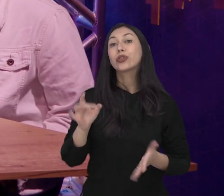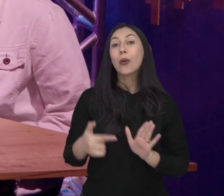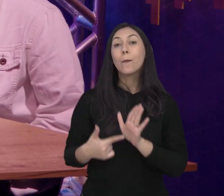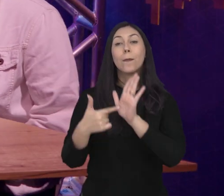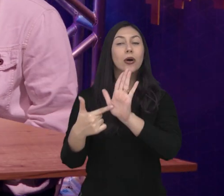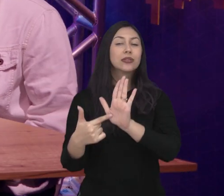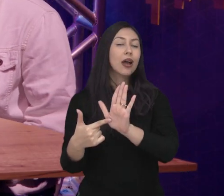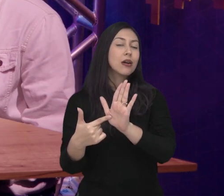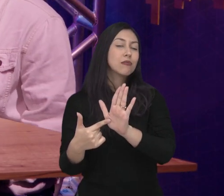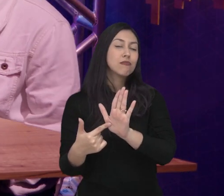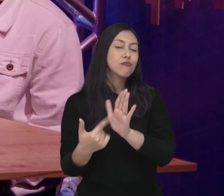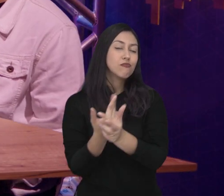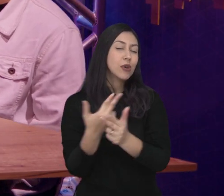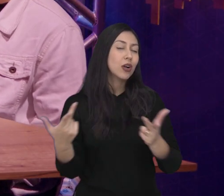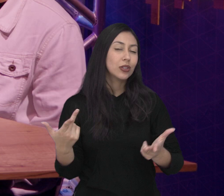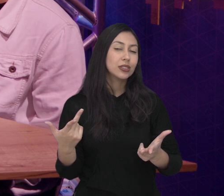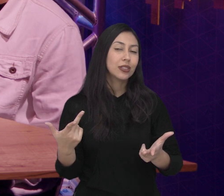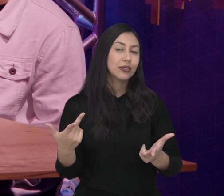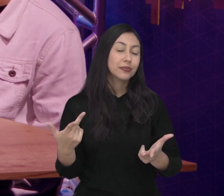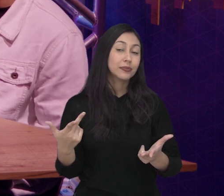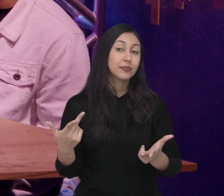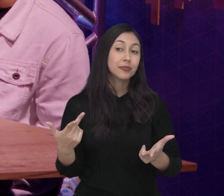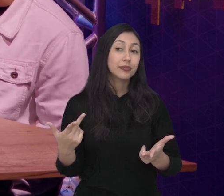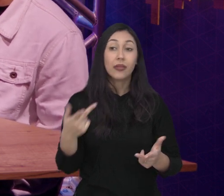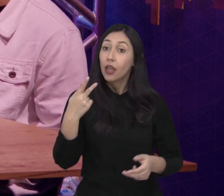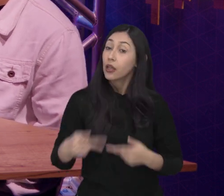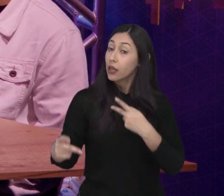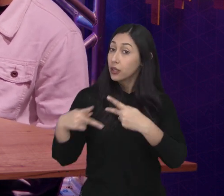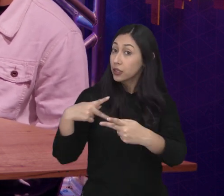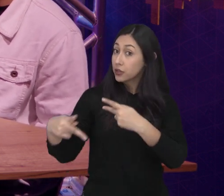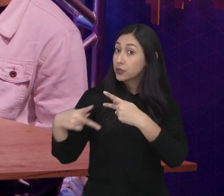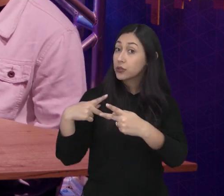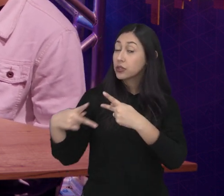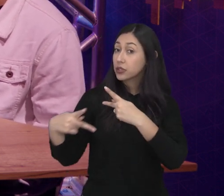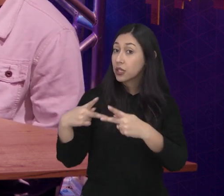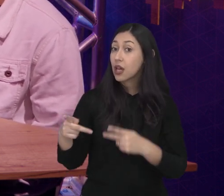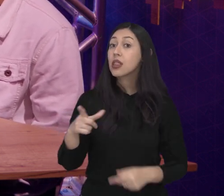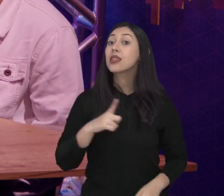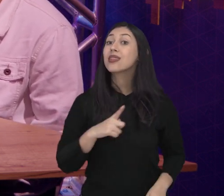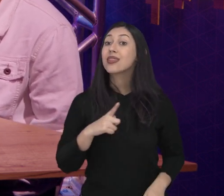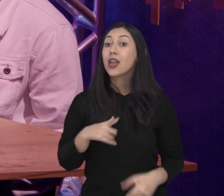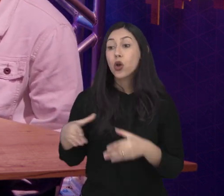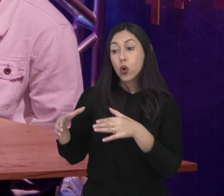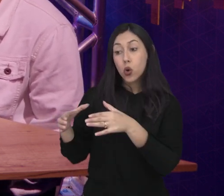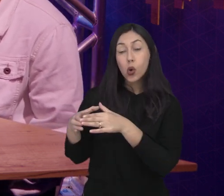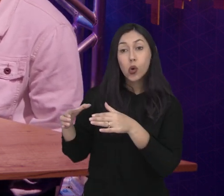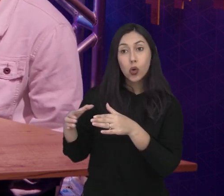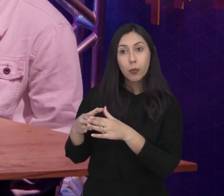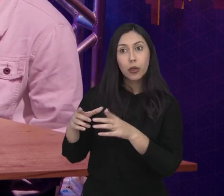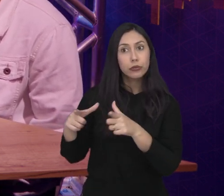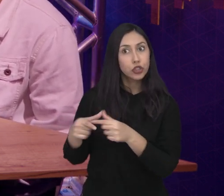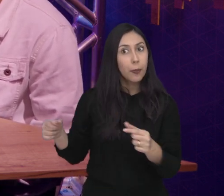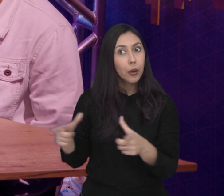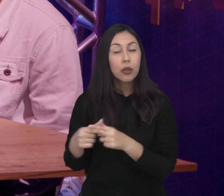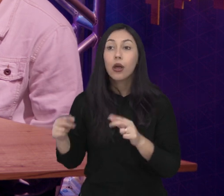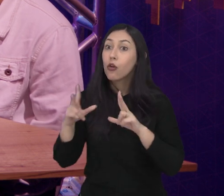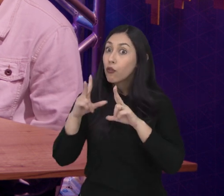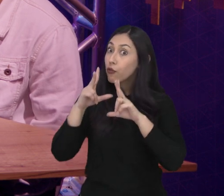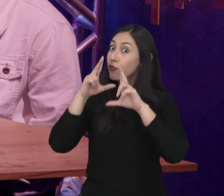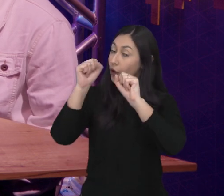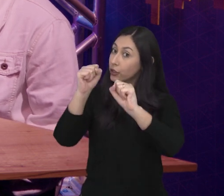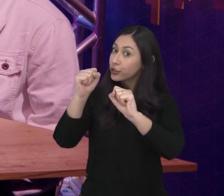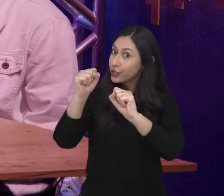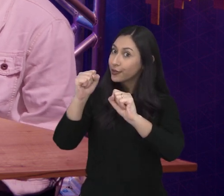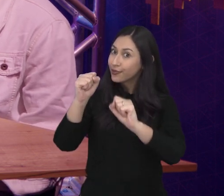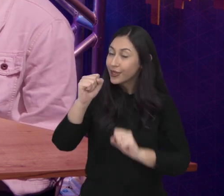queria destacar mais uma coisinha antes da gente ir embora, que aqui em São José a gente tem uma comunidade japonesa também muito